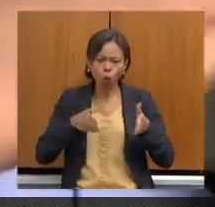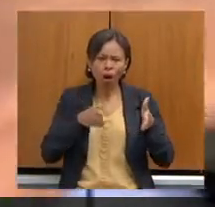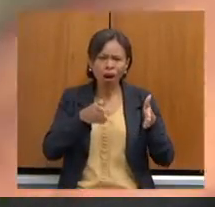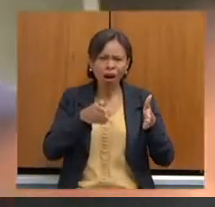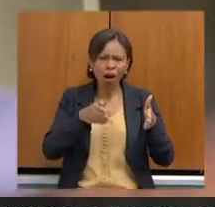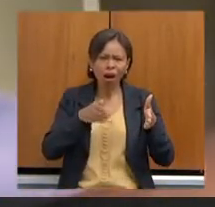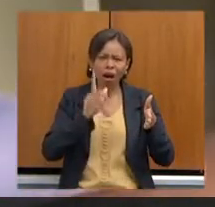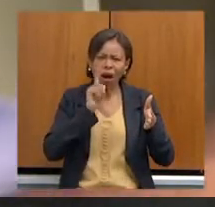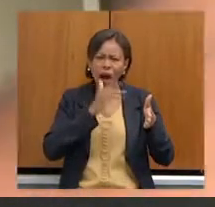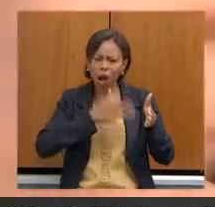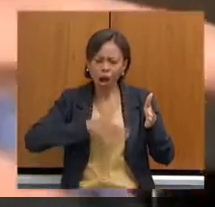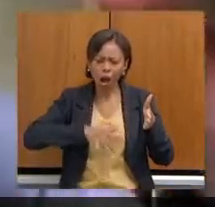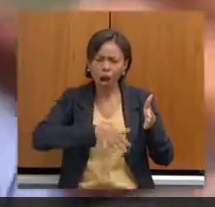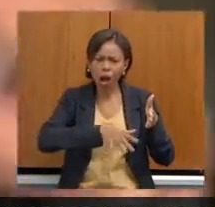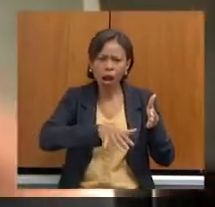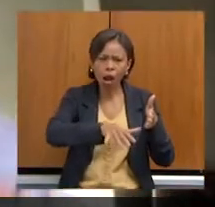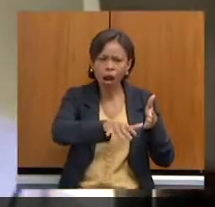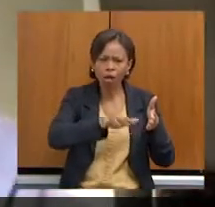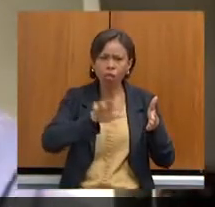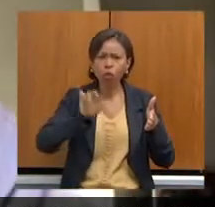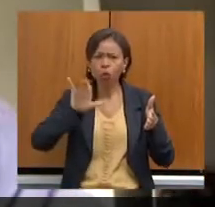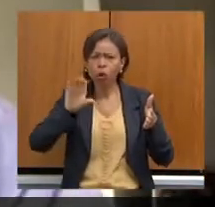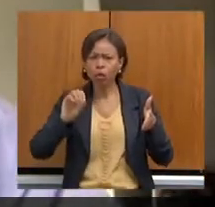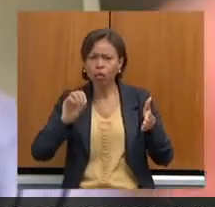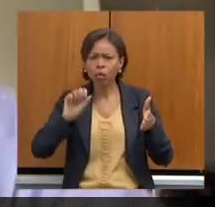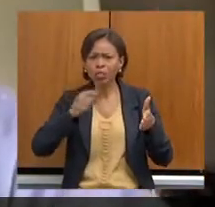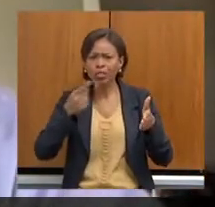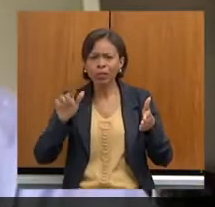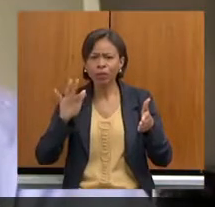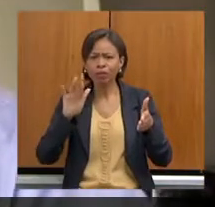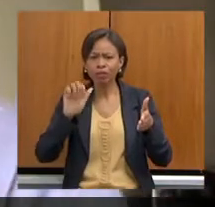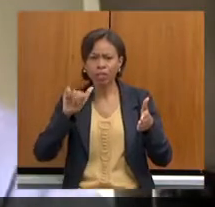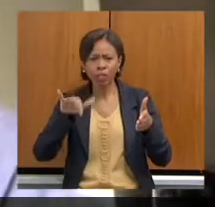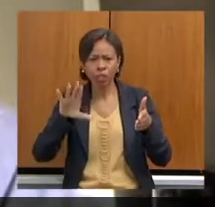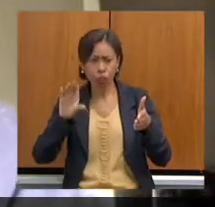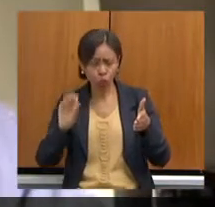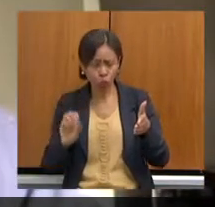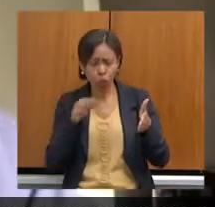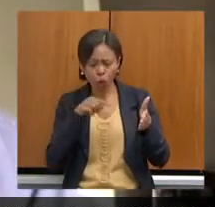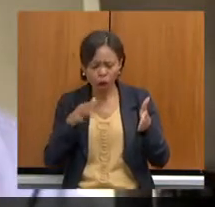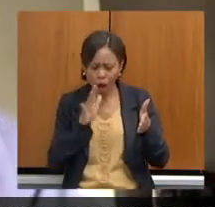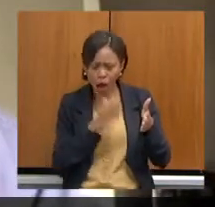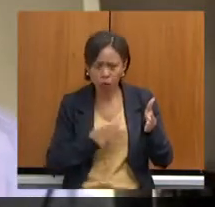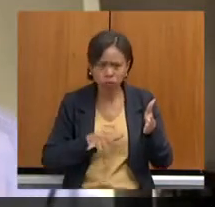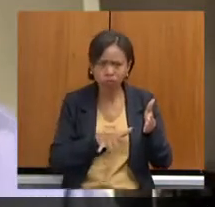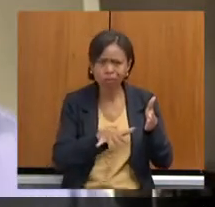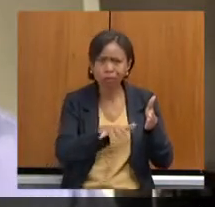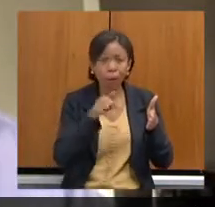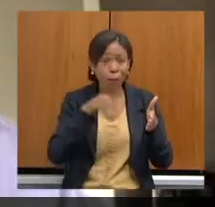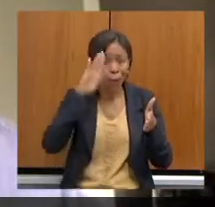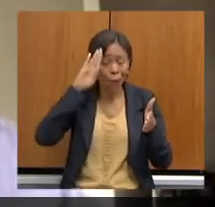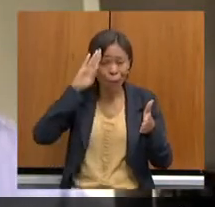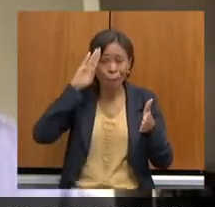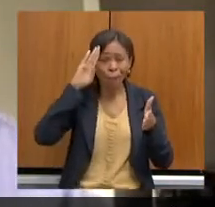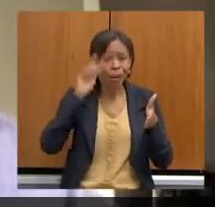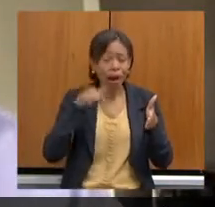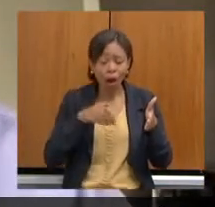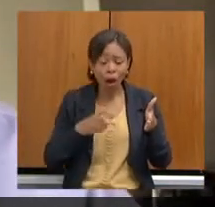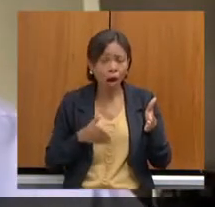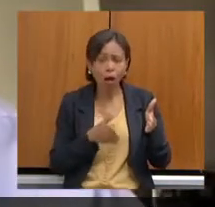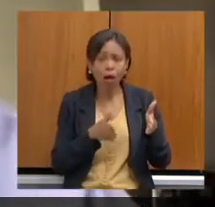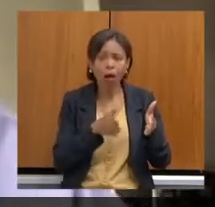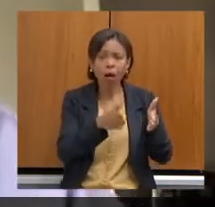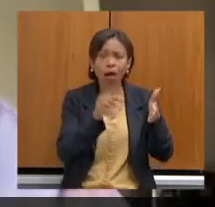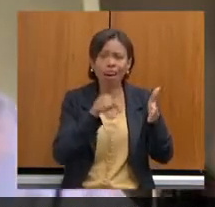bombeia a água do Rio São Francisco para esse canal eu ganhei distribui para os canais secundários e terciários um canal que tá aí tá